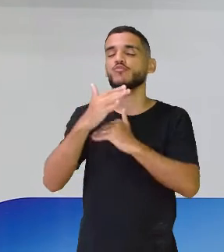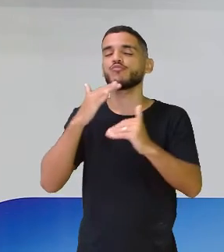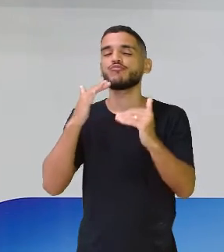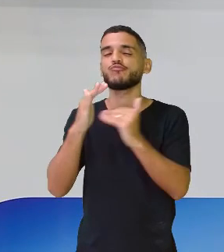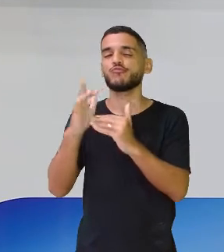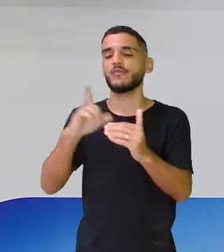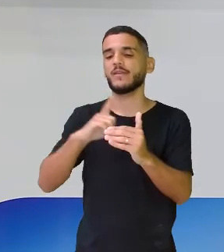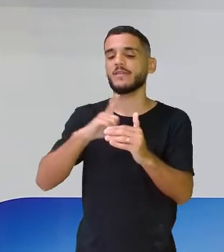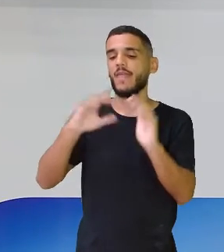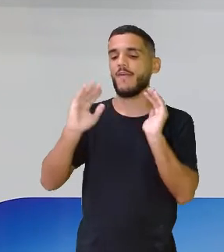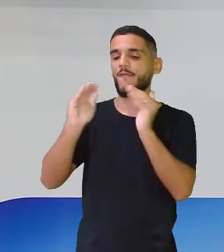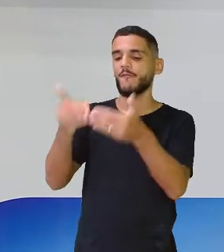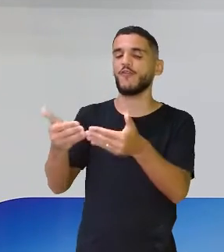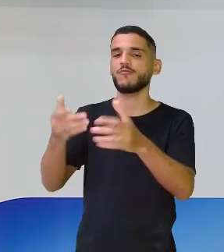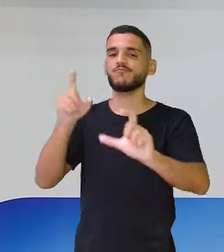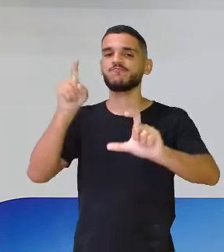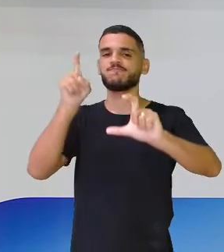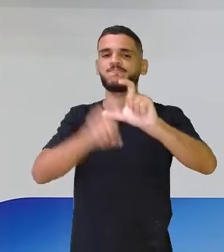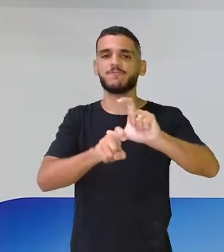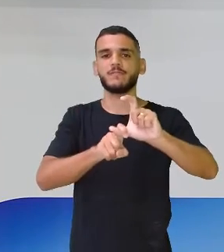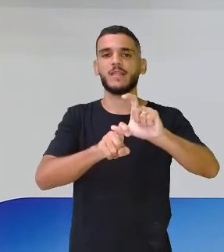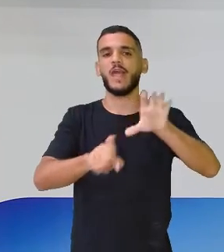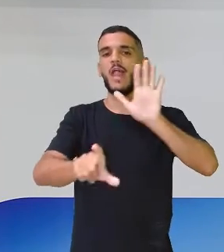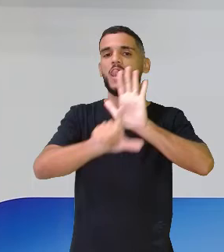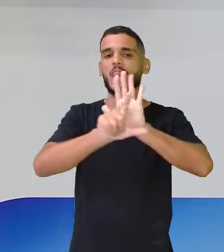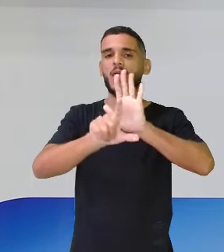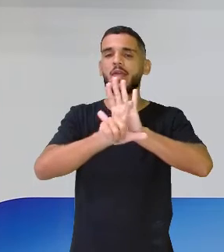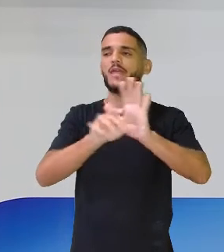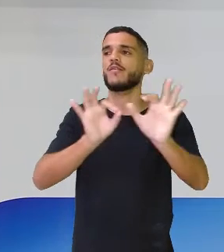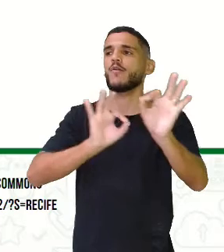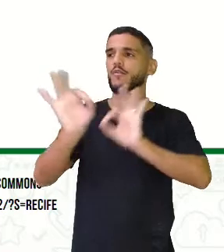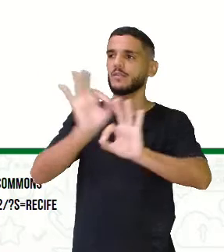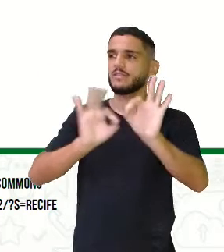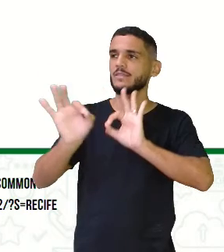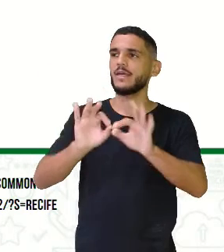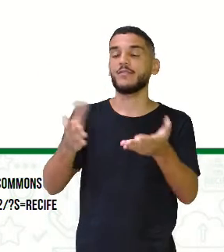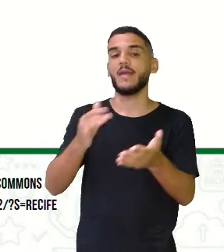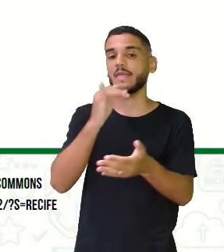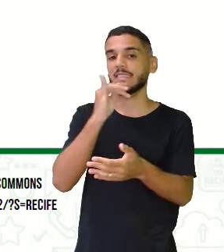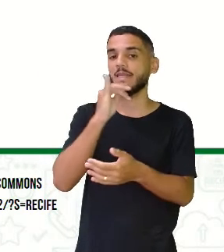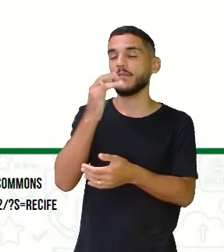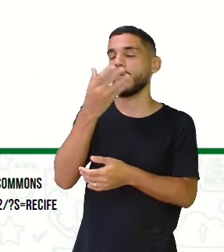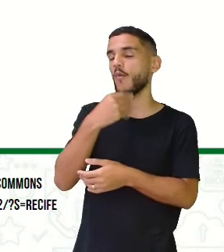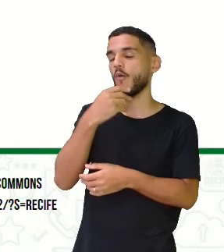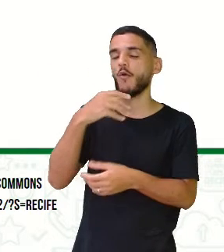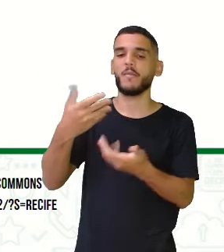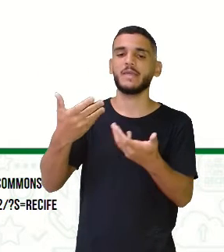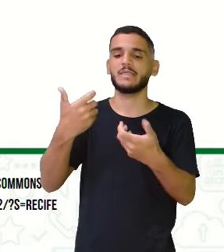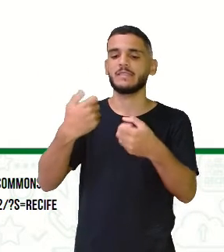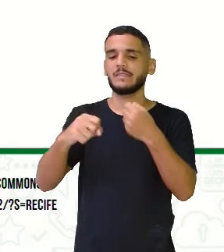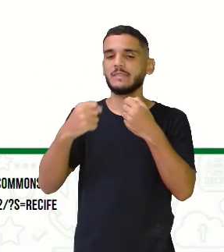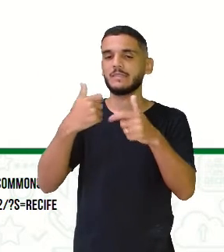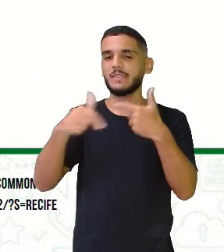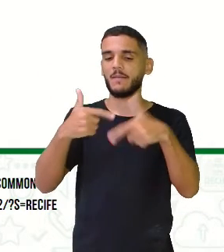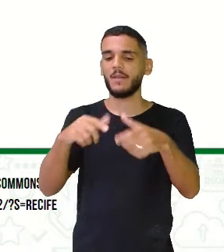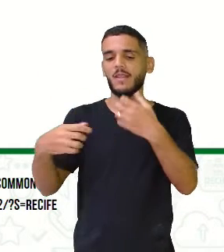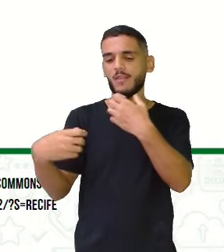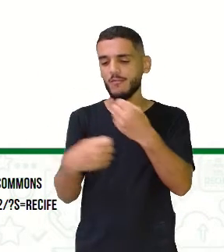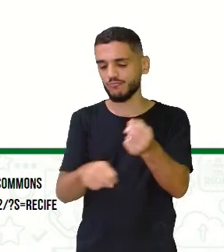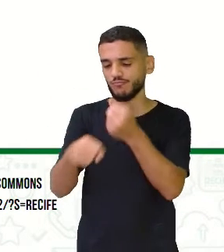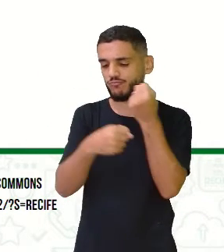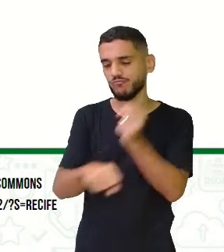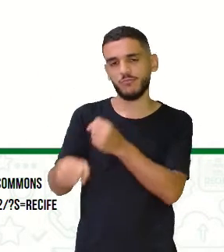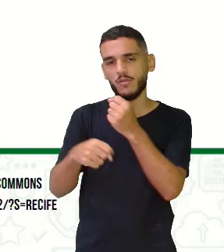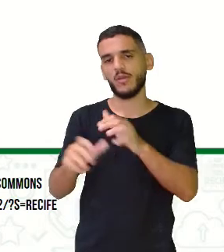gente está vendo aí um trabalhador que está nesse trabalho de limpeza urbana e dentro desse trabalho formal, né? Deve ter